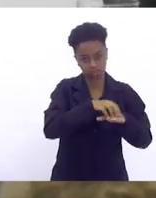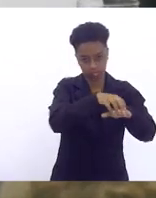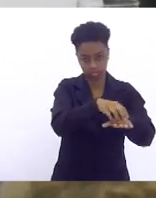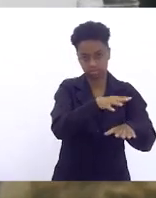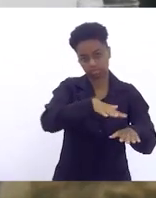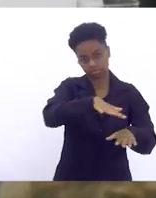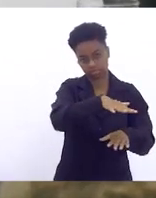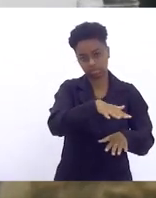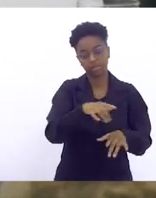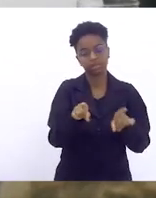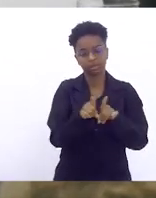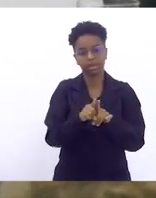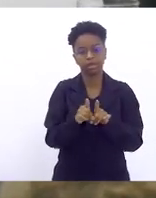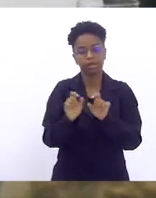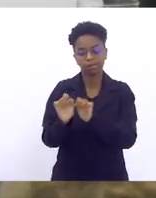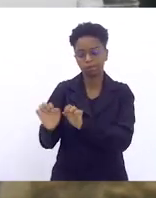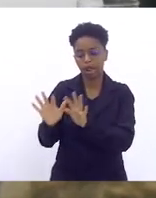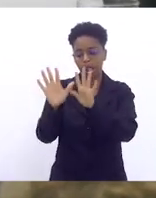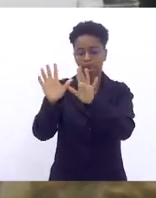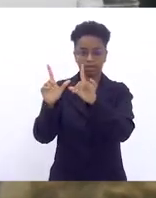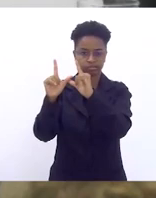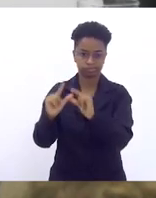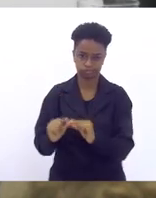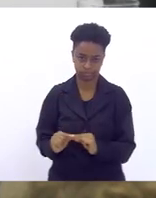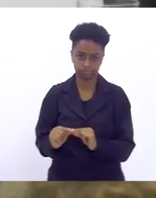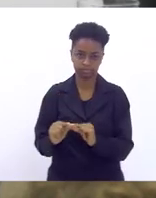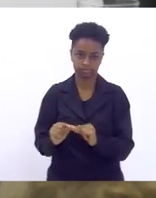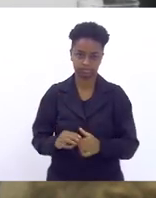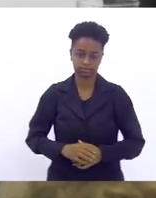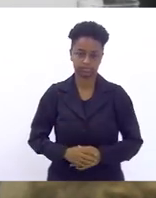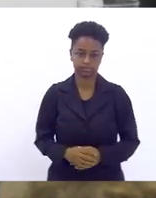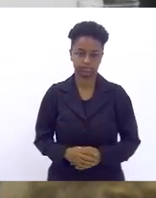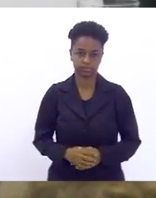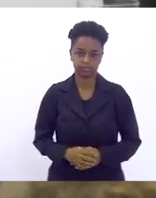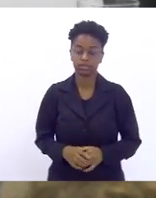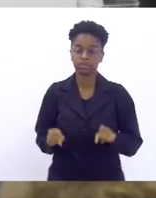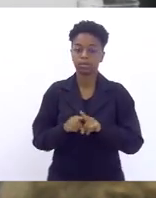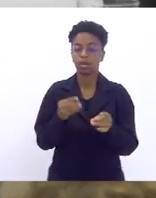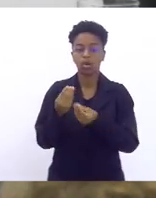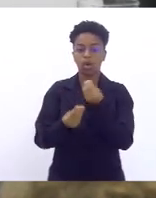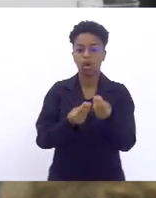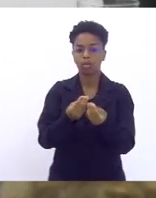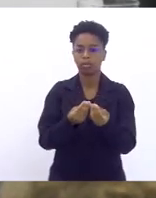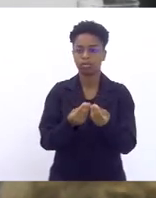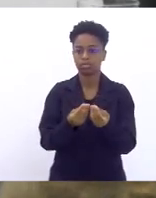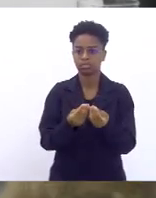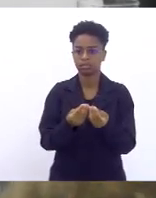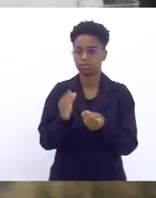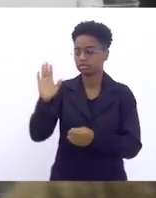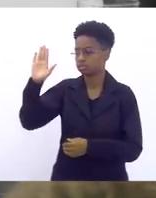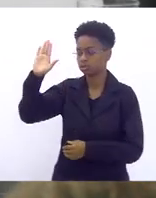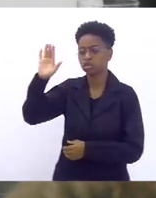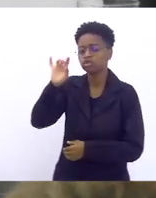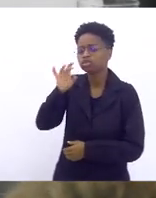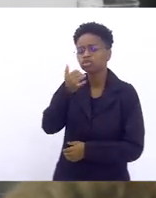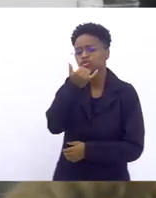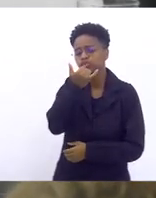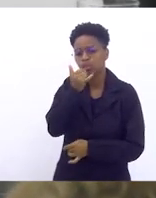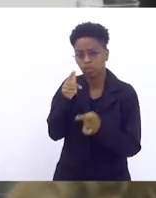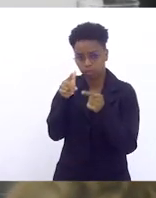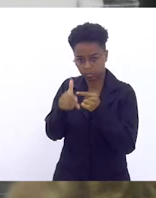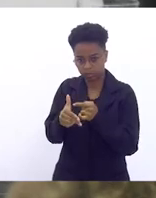emissão de gases de efeito estufa e a transição energética dos Fundos só desculpa